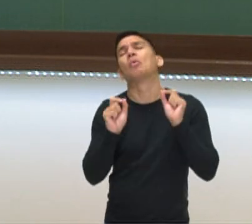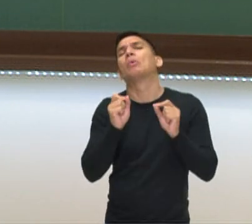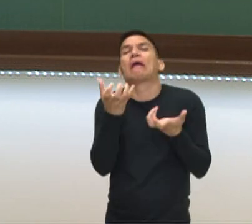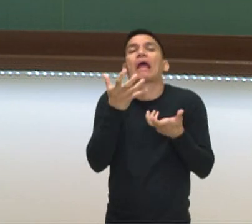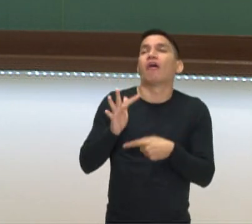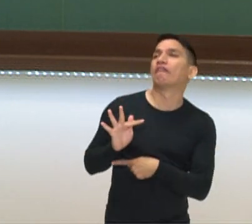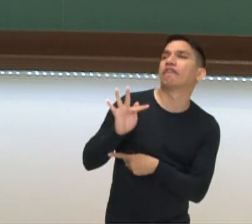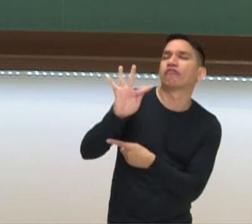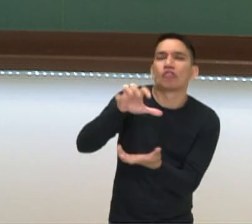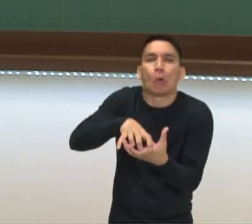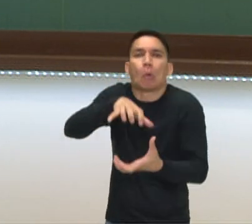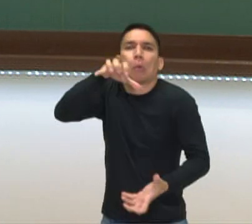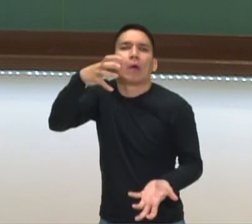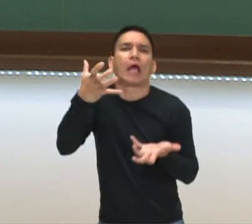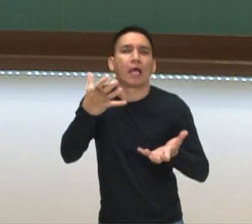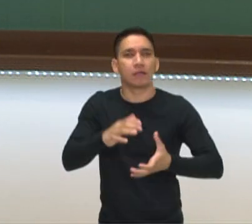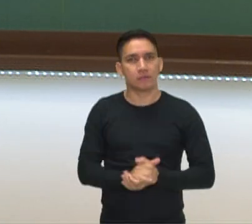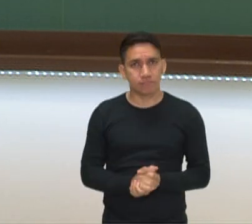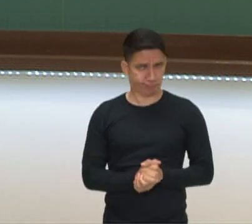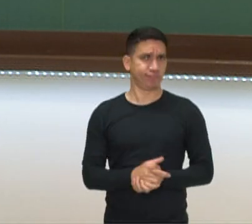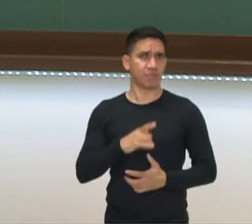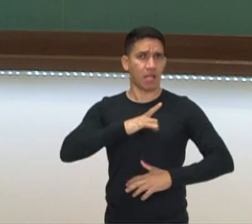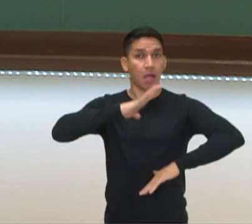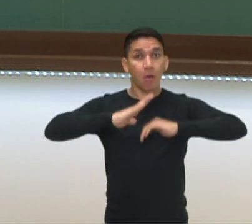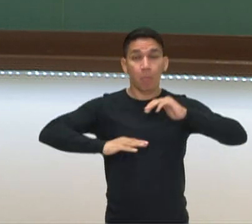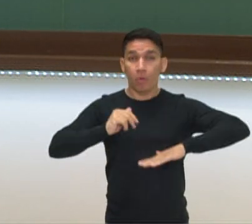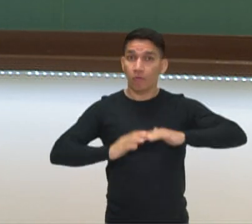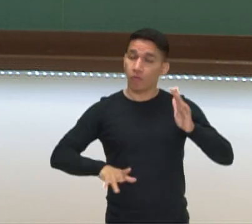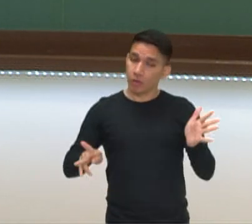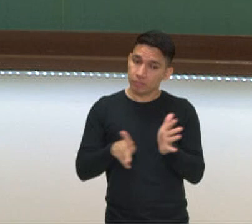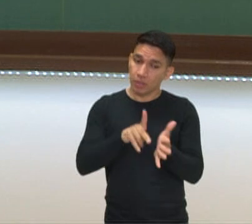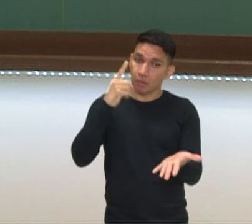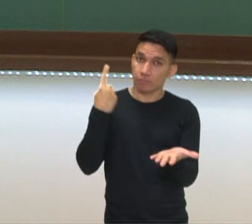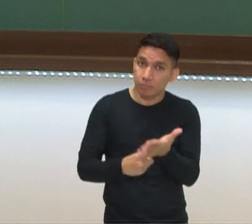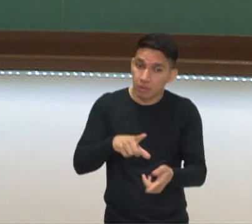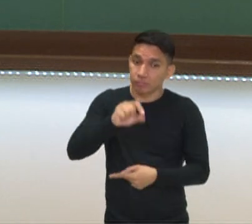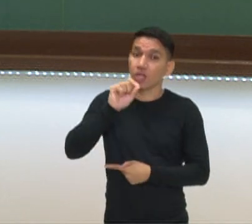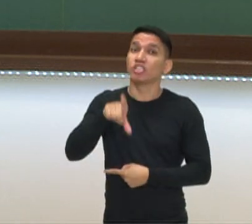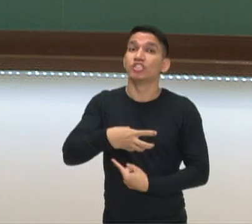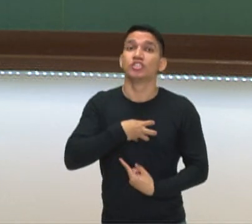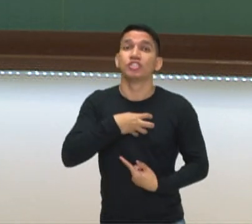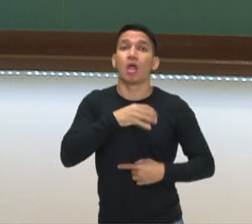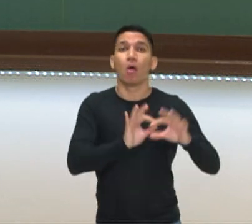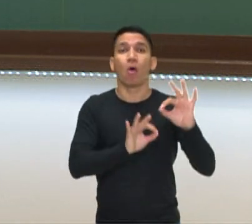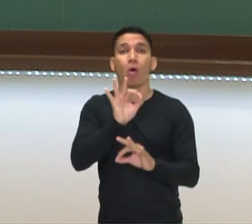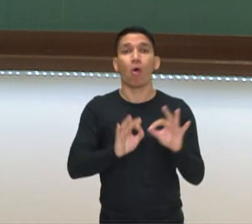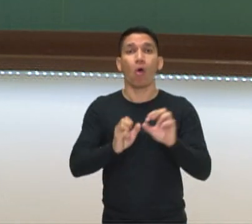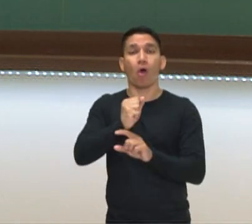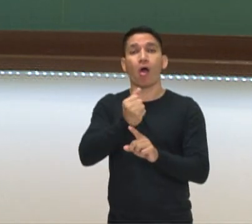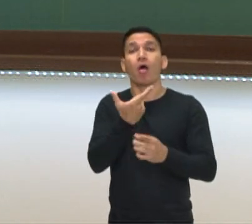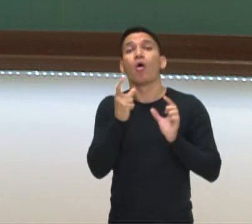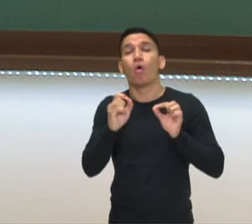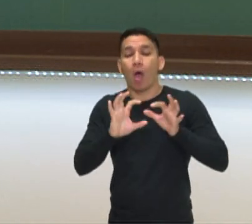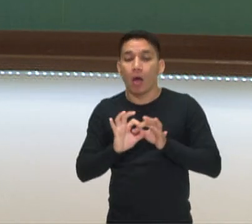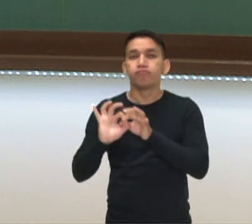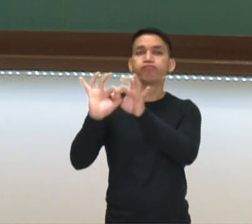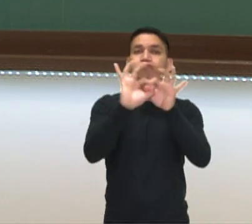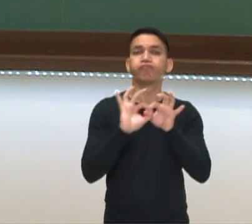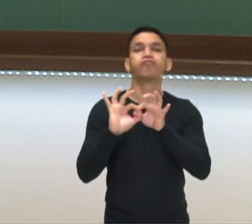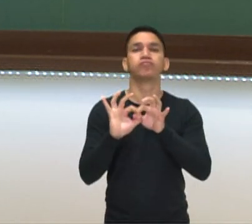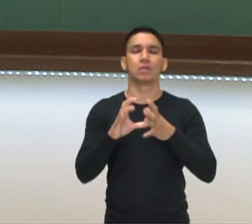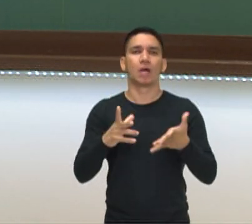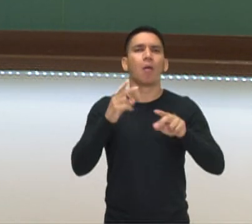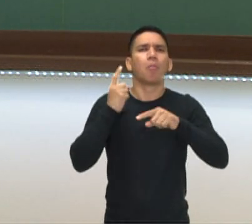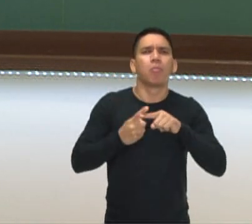quando crescer? Então, a profissão, ela é uma forma de organizar essa solidariedade, essa coesão,